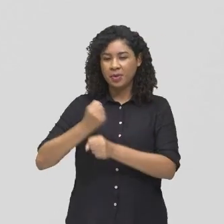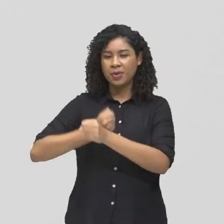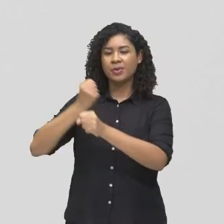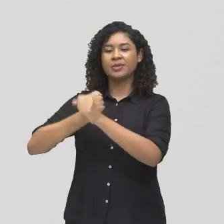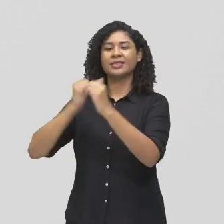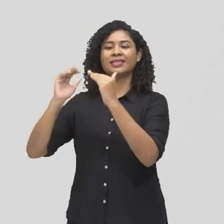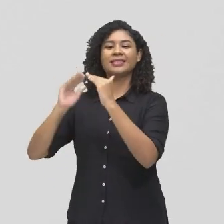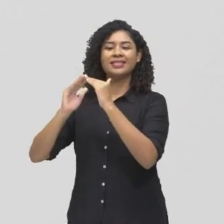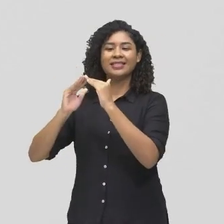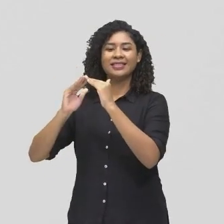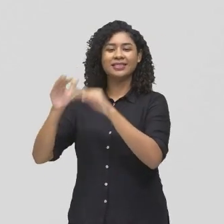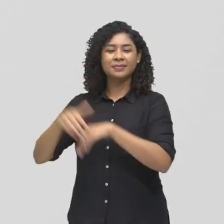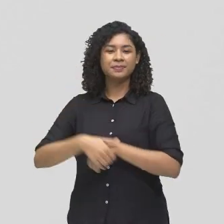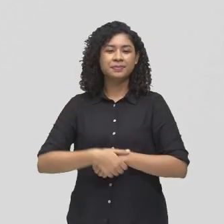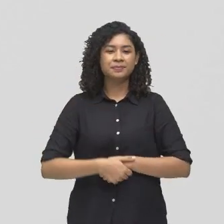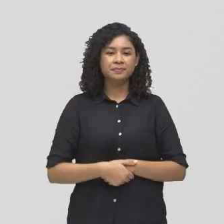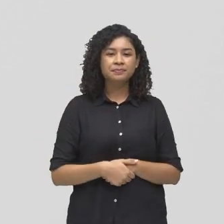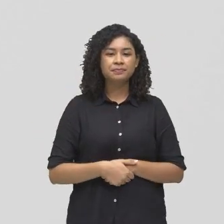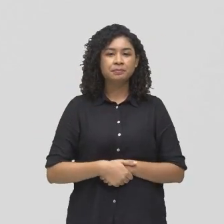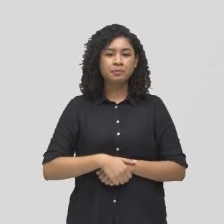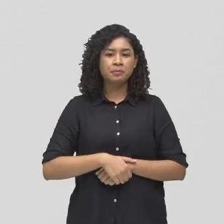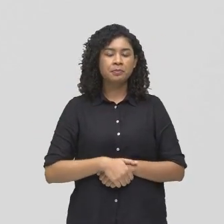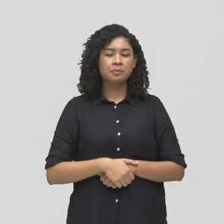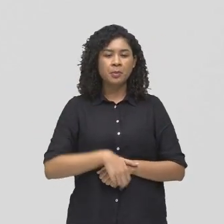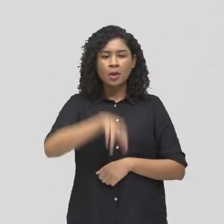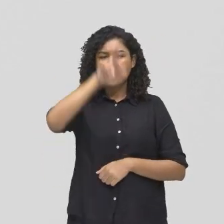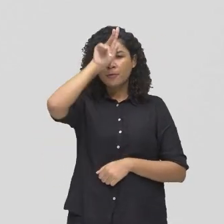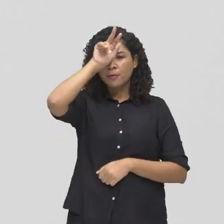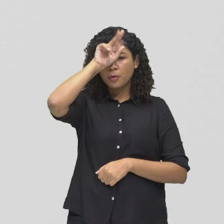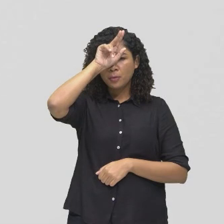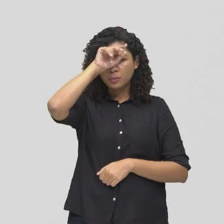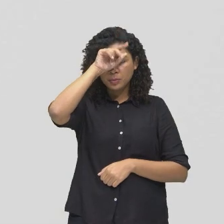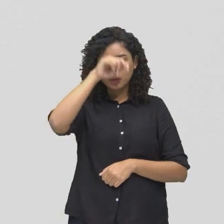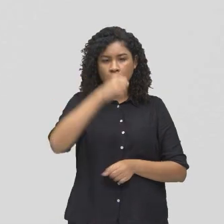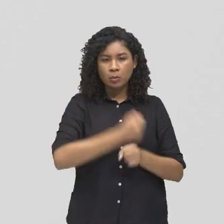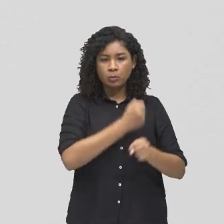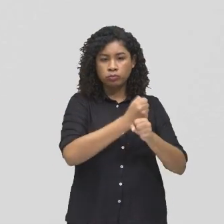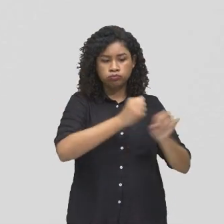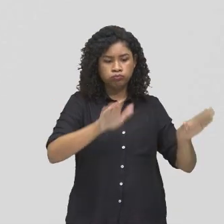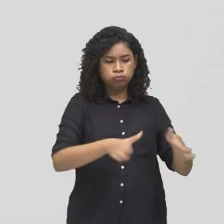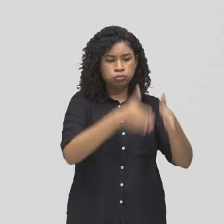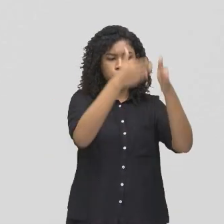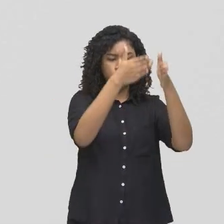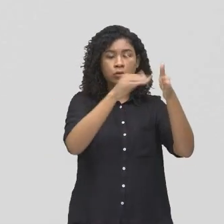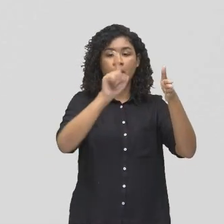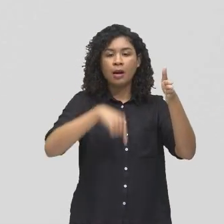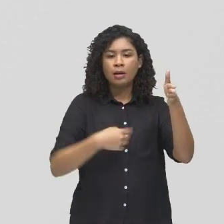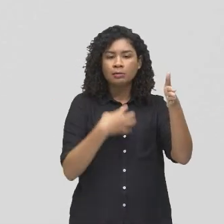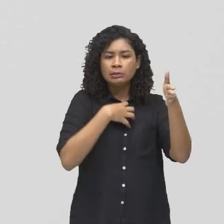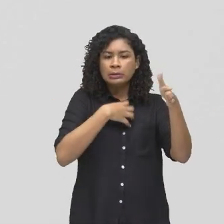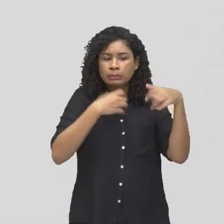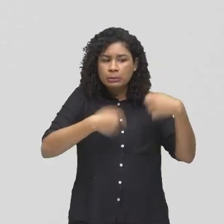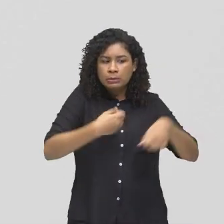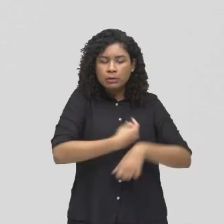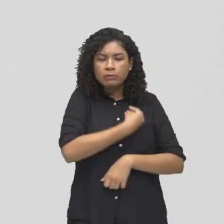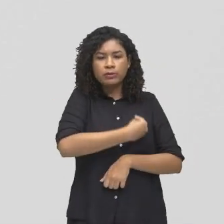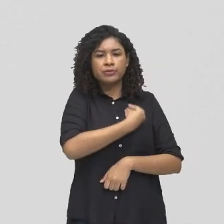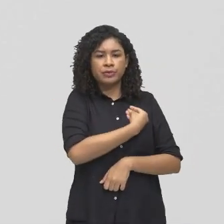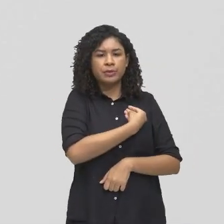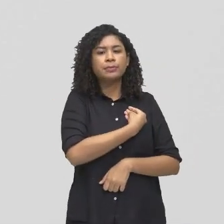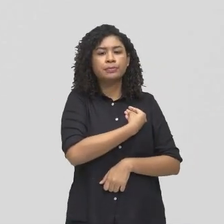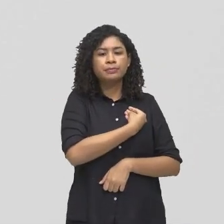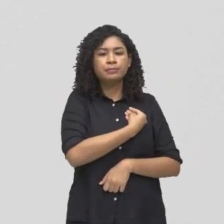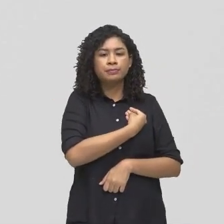casa. A formiga, ao construir o formigueiro, a faz por instinto de sobrevivência. Ao contrário disso,